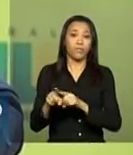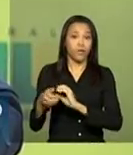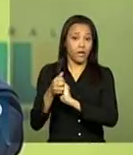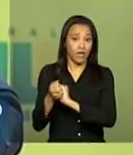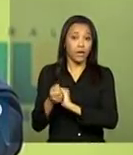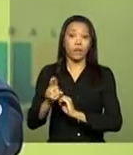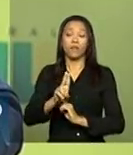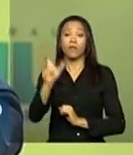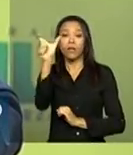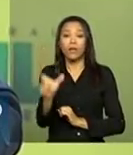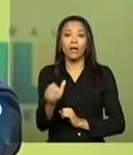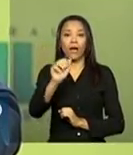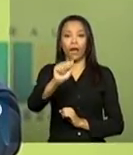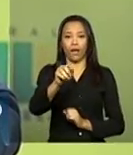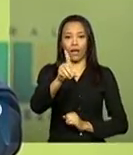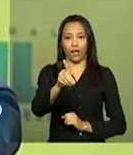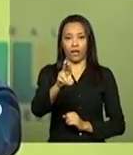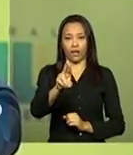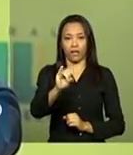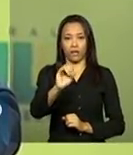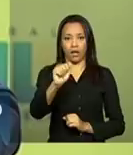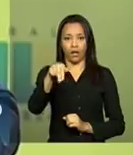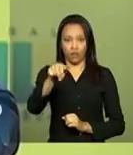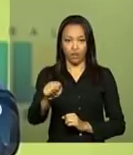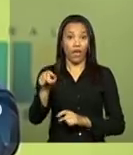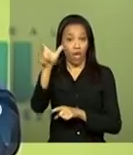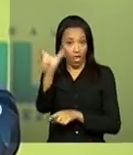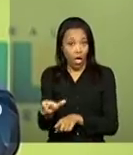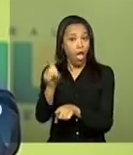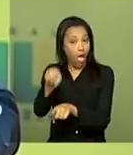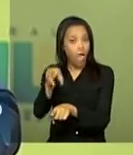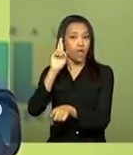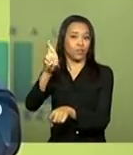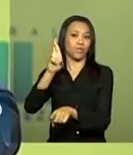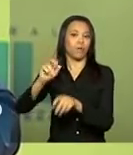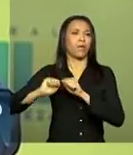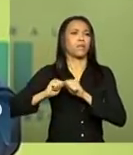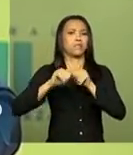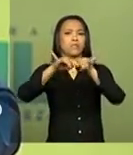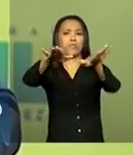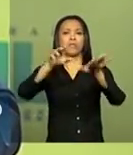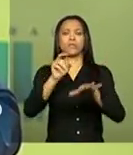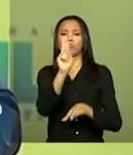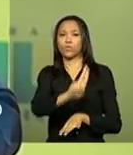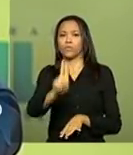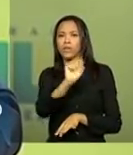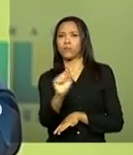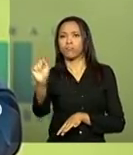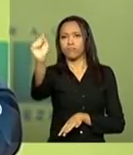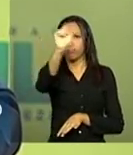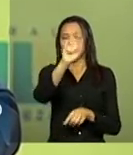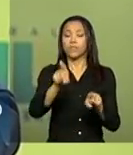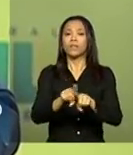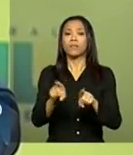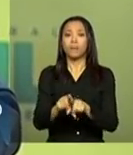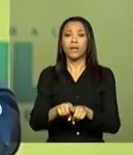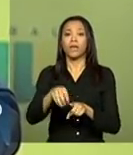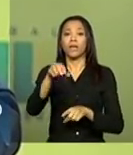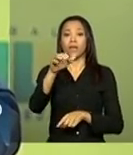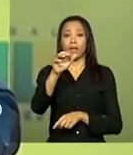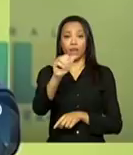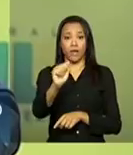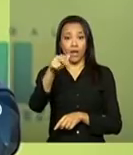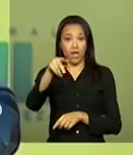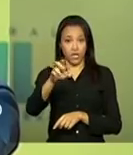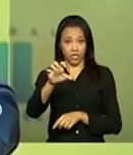Adriana Vesca, que é responsável por todo esse processo de expansão das universidades. A Denise, da CAPES, a Ângela. O